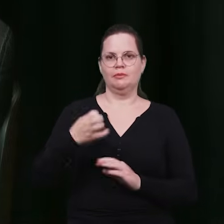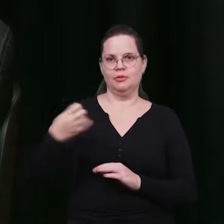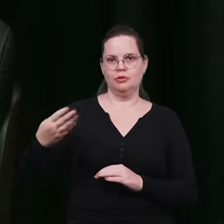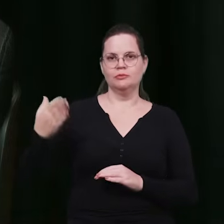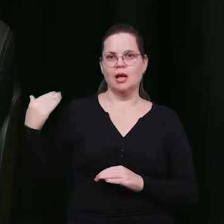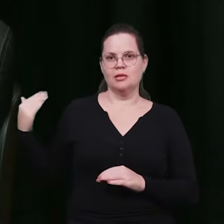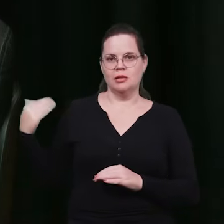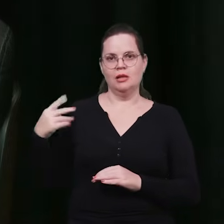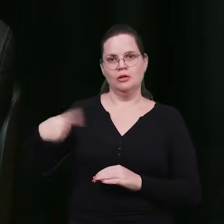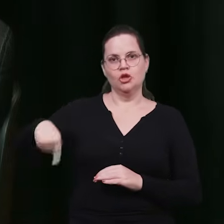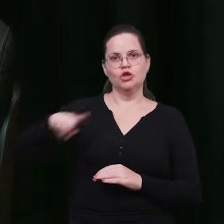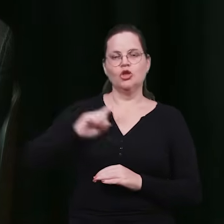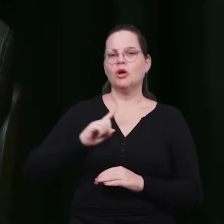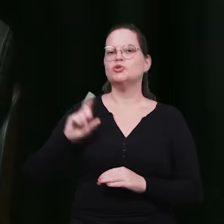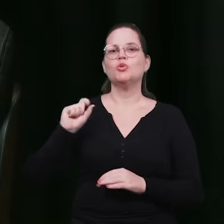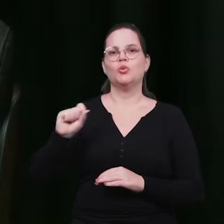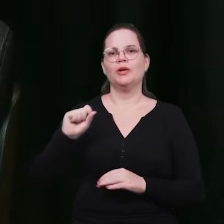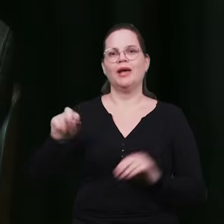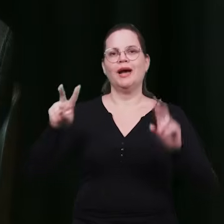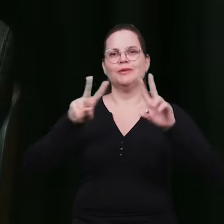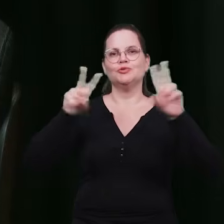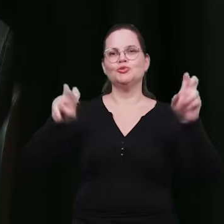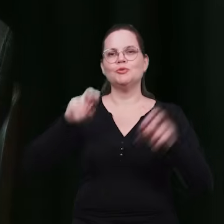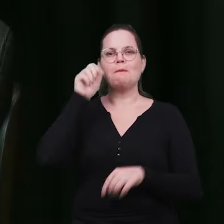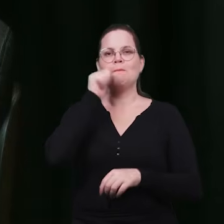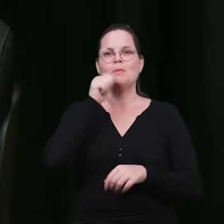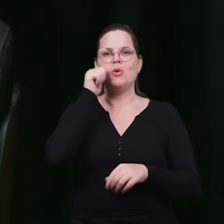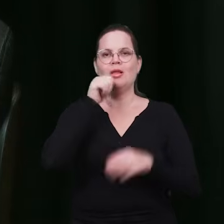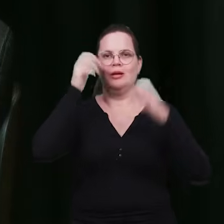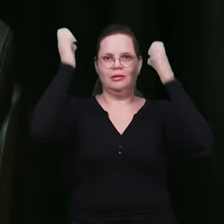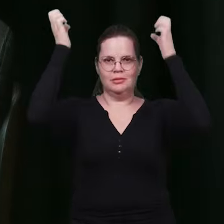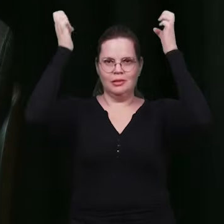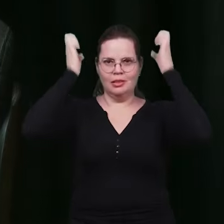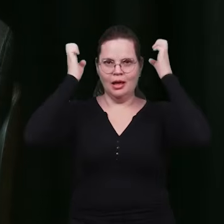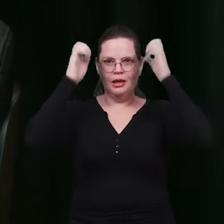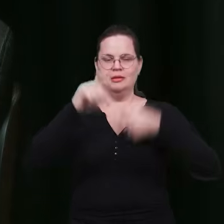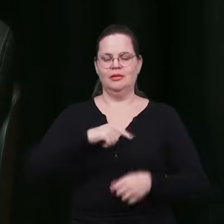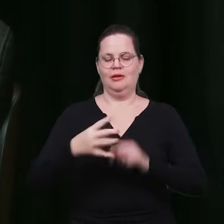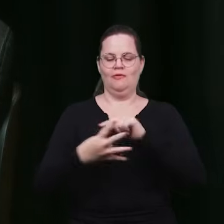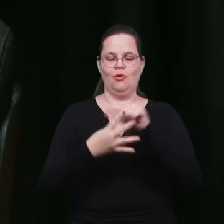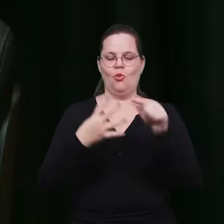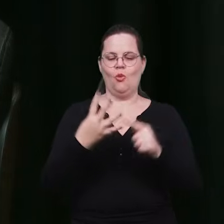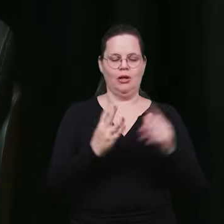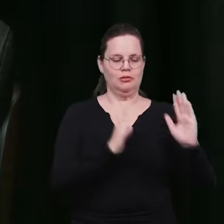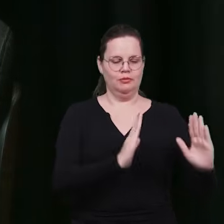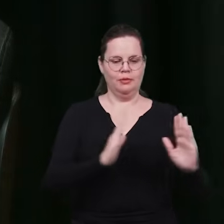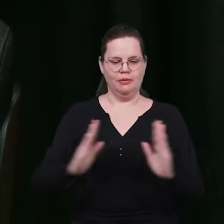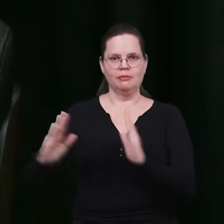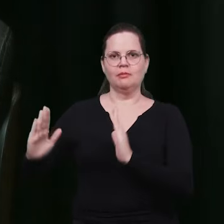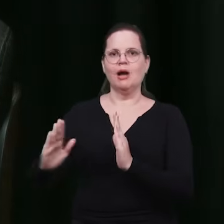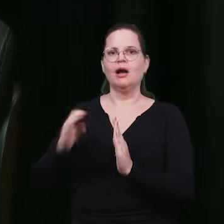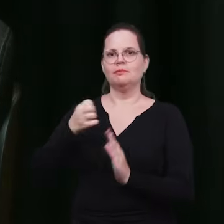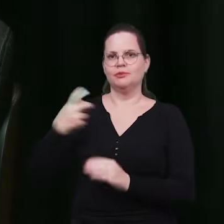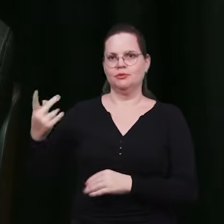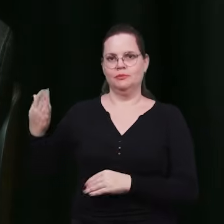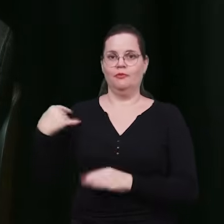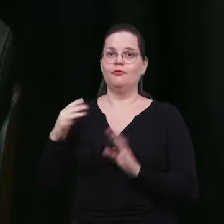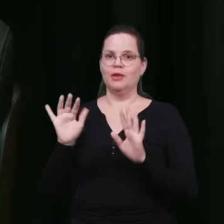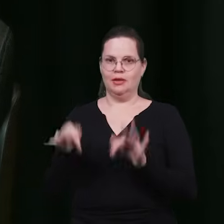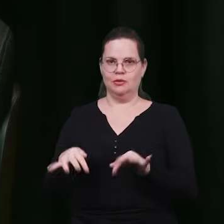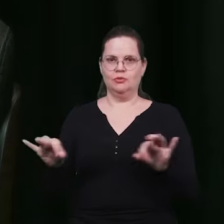passado, nós encerramos uma série onde abordamos em 4 episódios a trajetória de